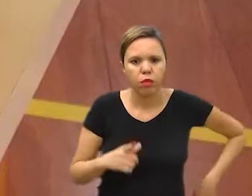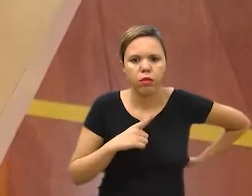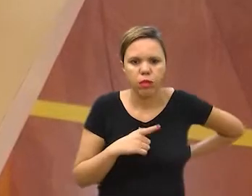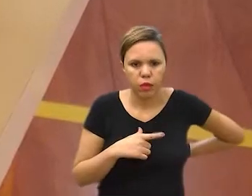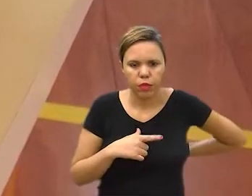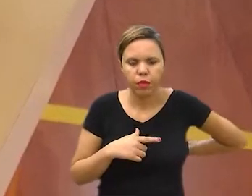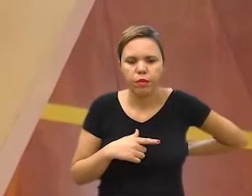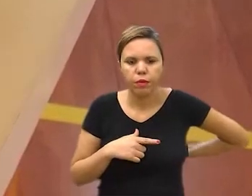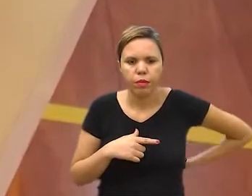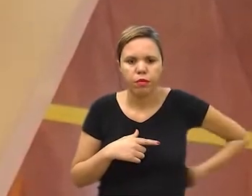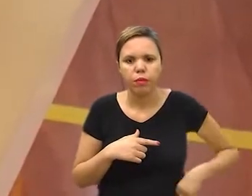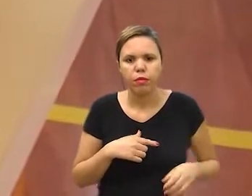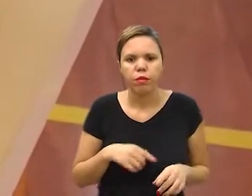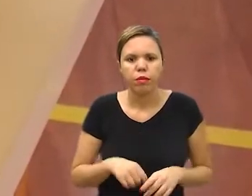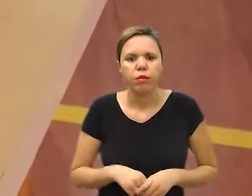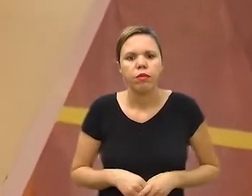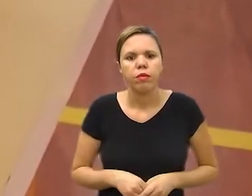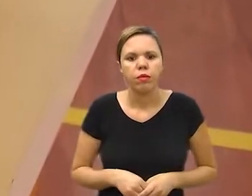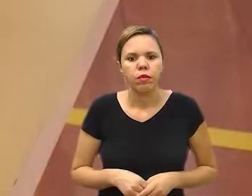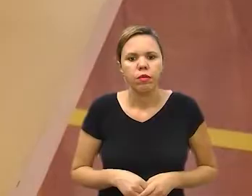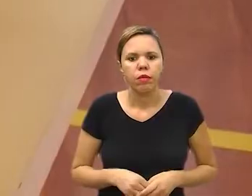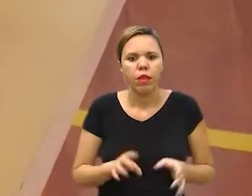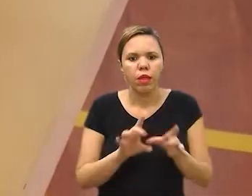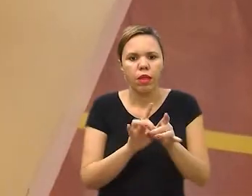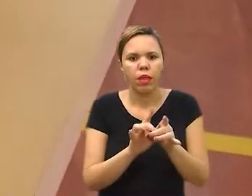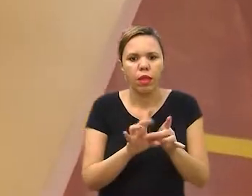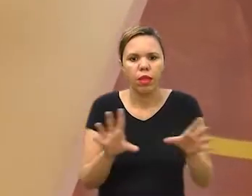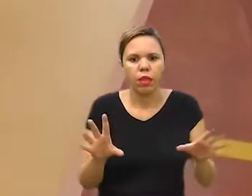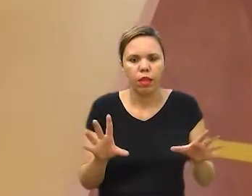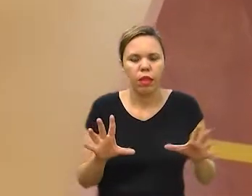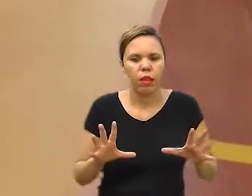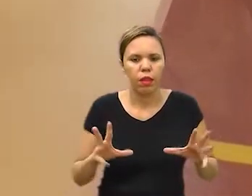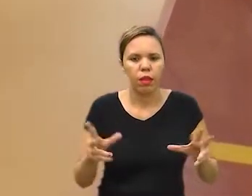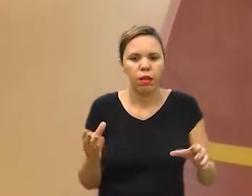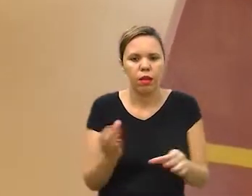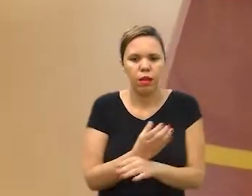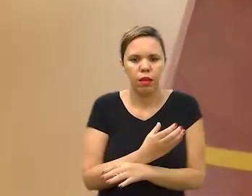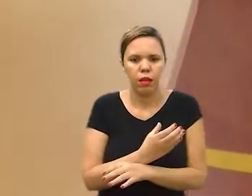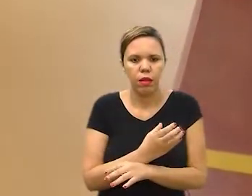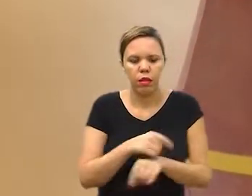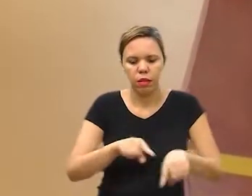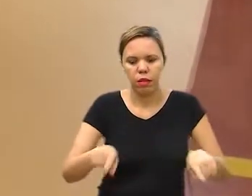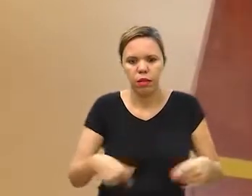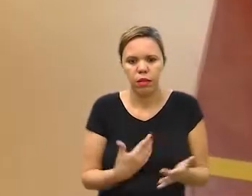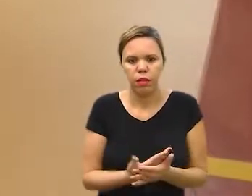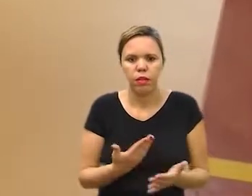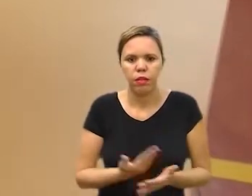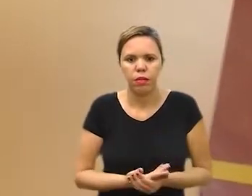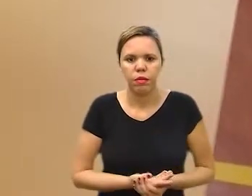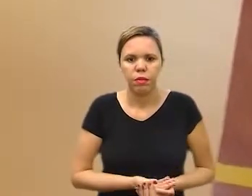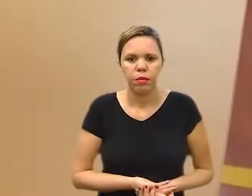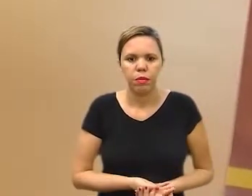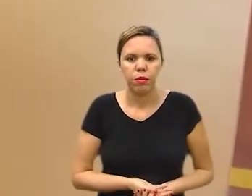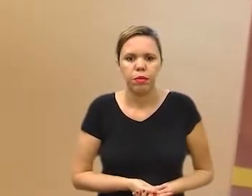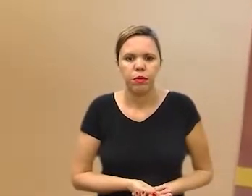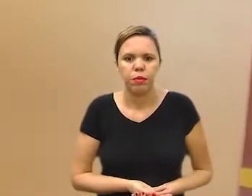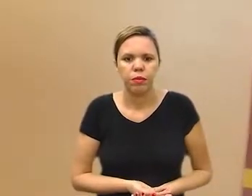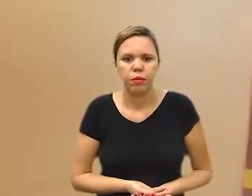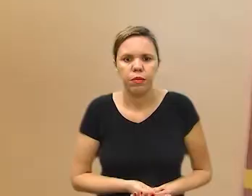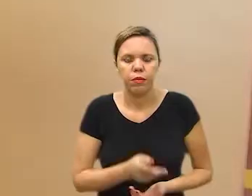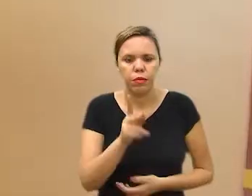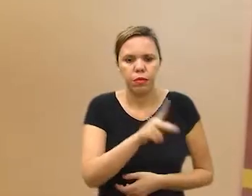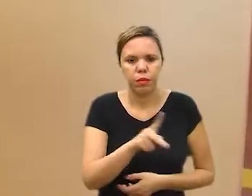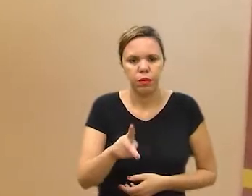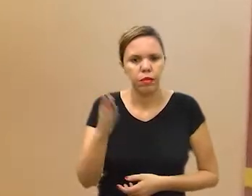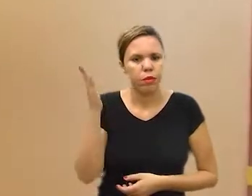estruturada, só que ele está aí disponível na sua integridade dentro da sala de aula. Então, a